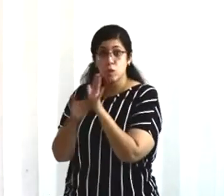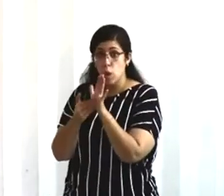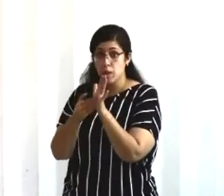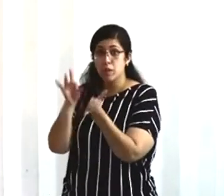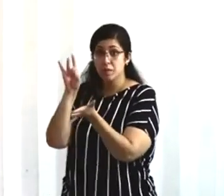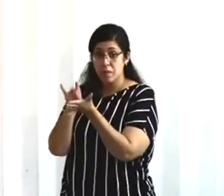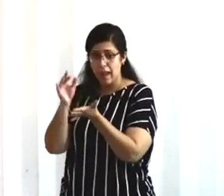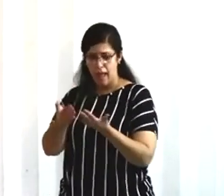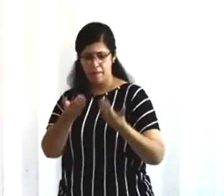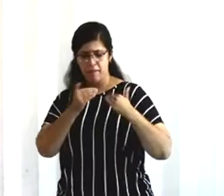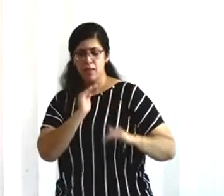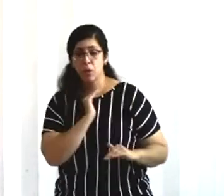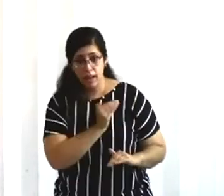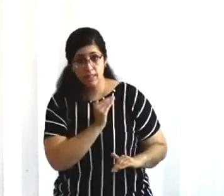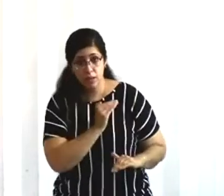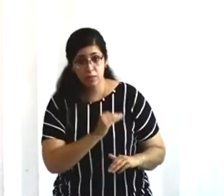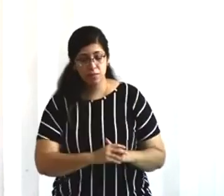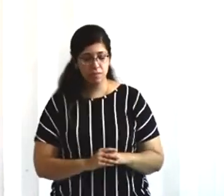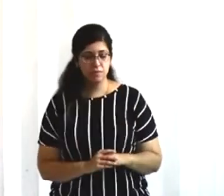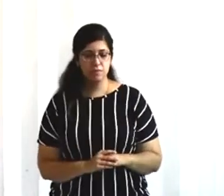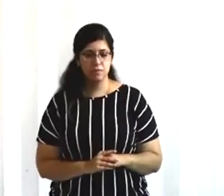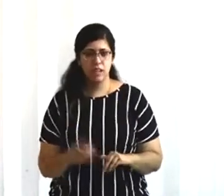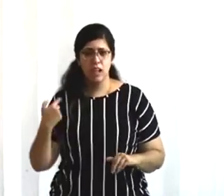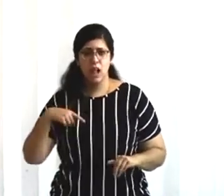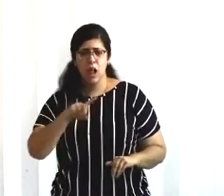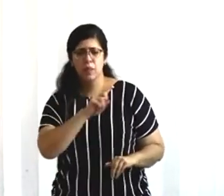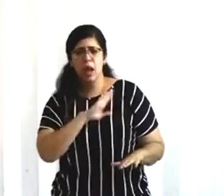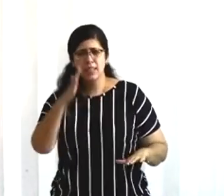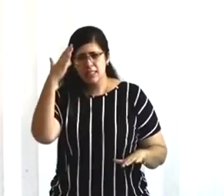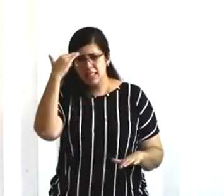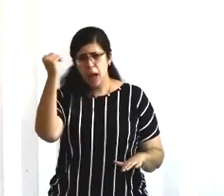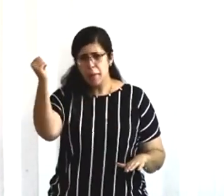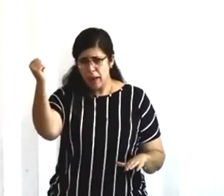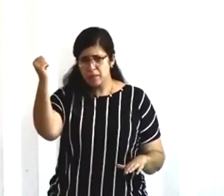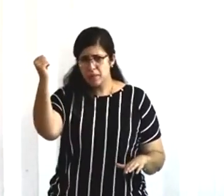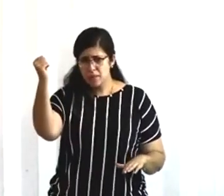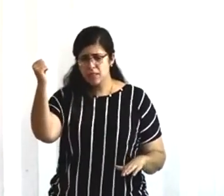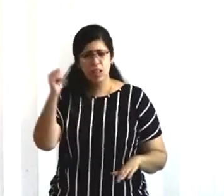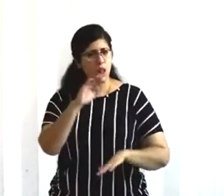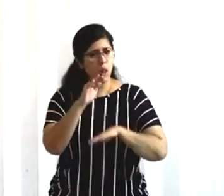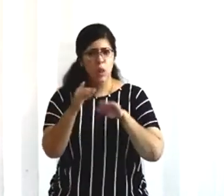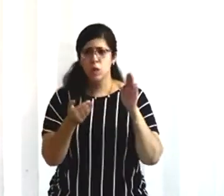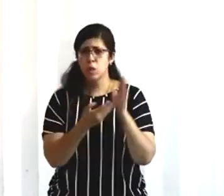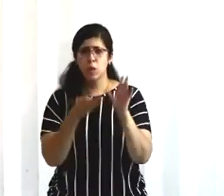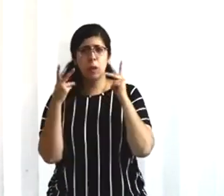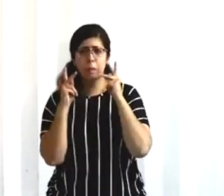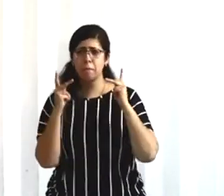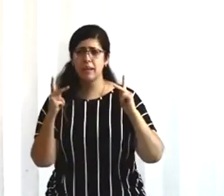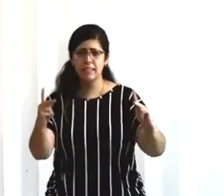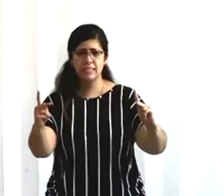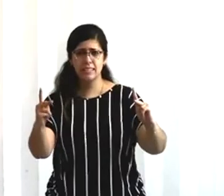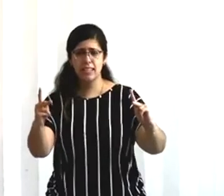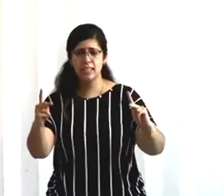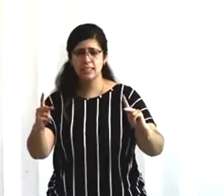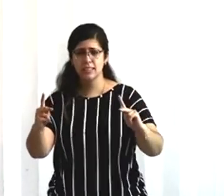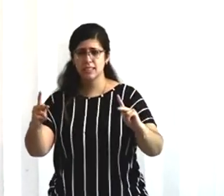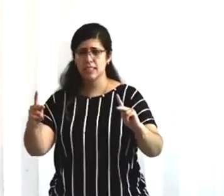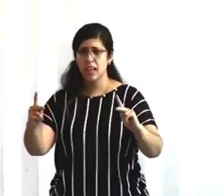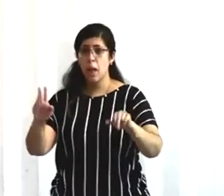coração. Nós sabemos que essa palavra de Deus, a Escritura Sagrada, é a